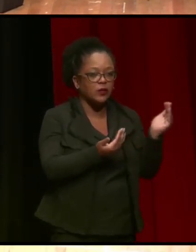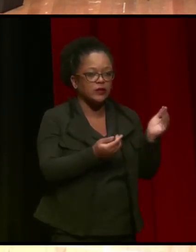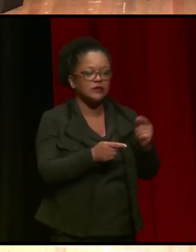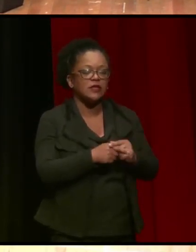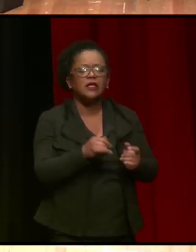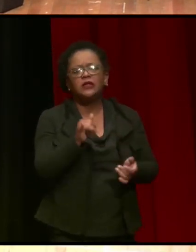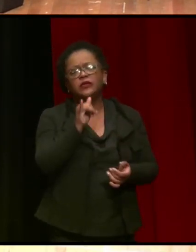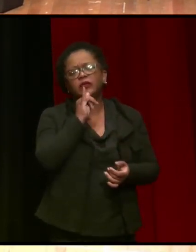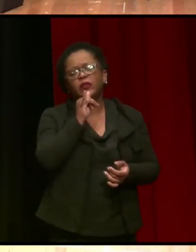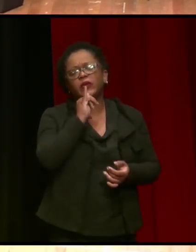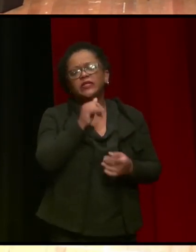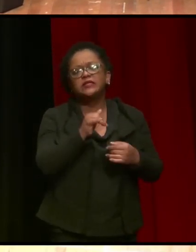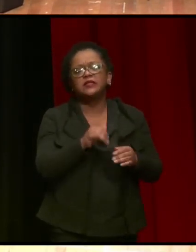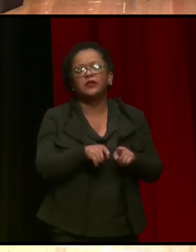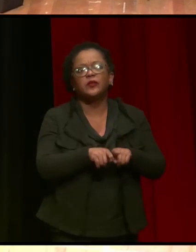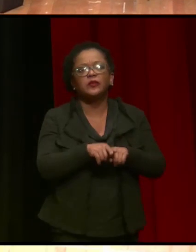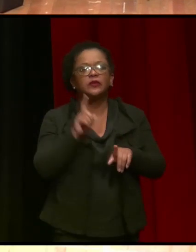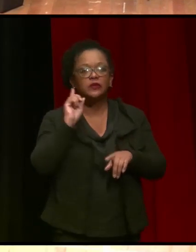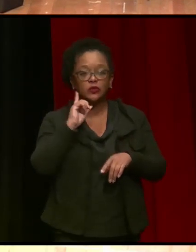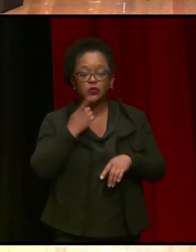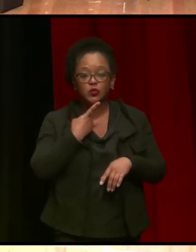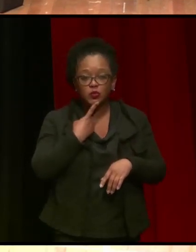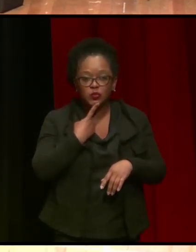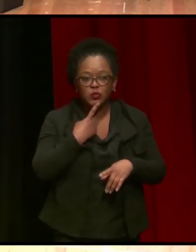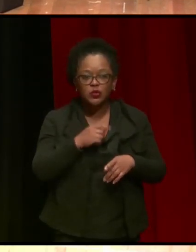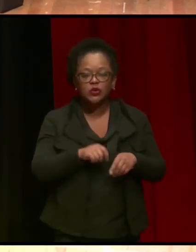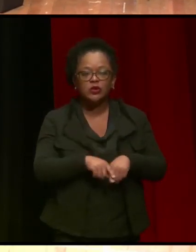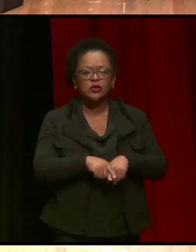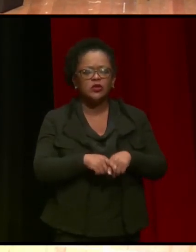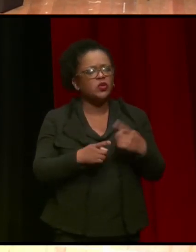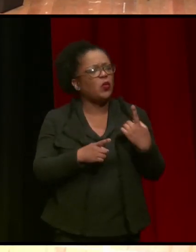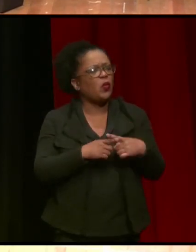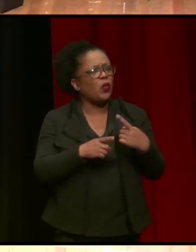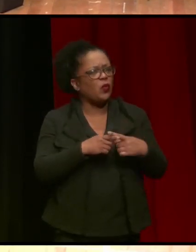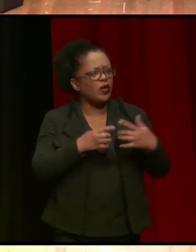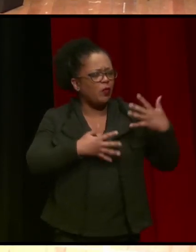o surdo perguntando assim, por que todo mundo fala ao mesmo tempo na igreja?